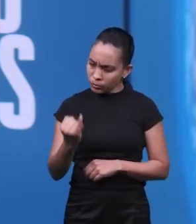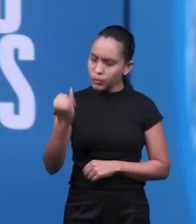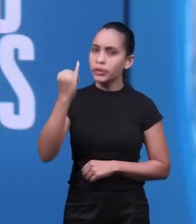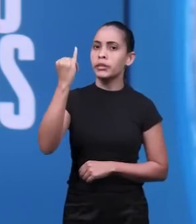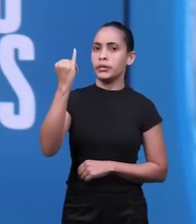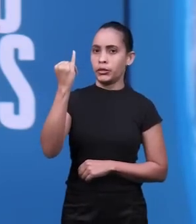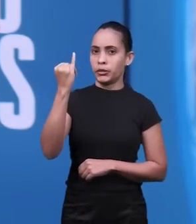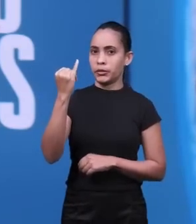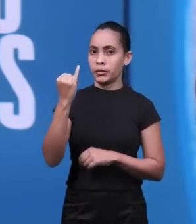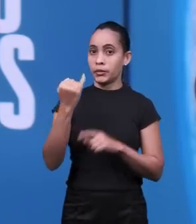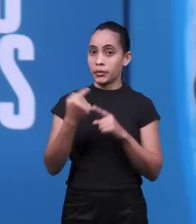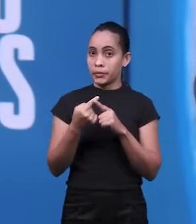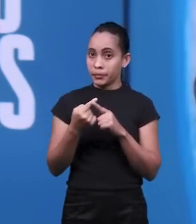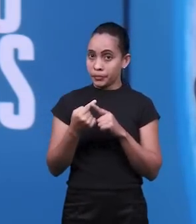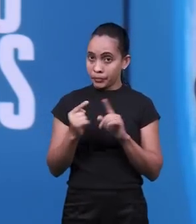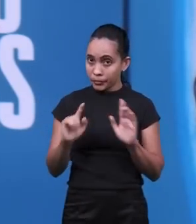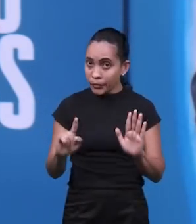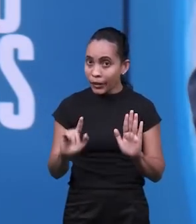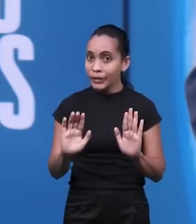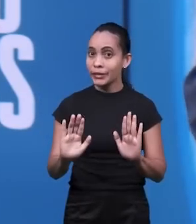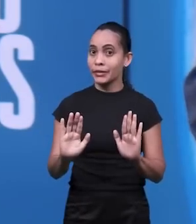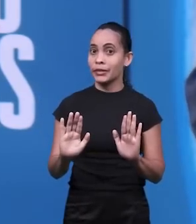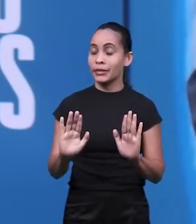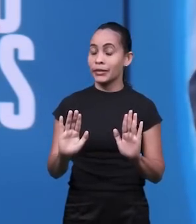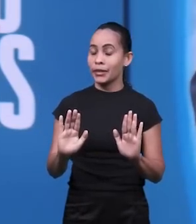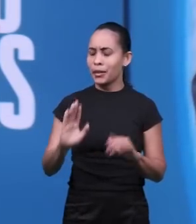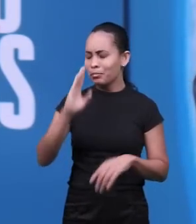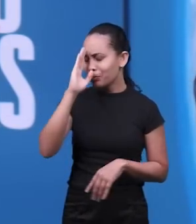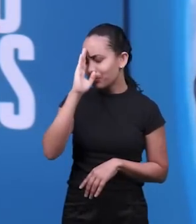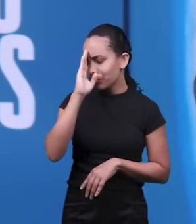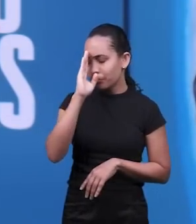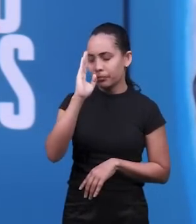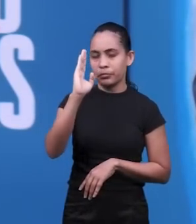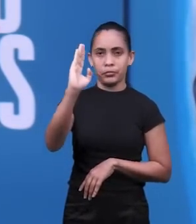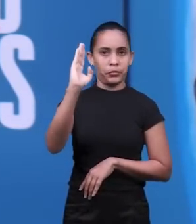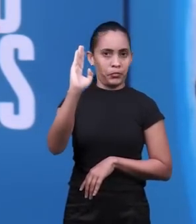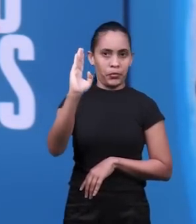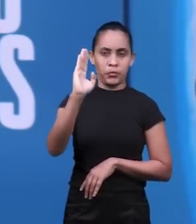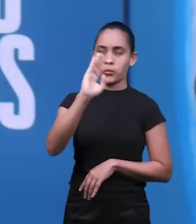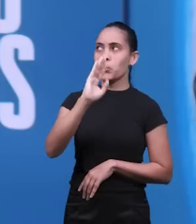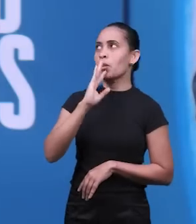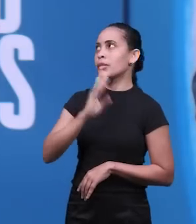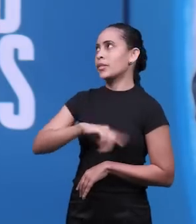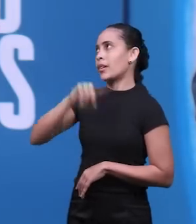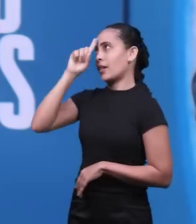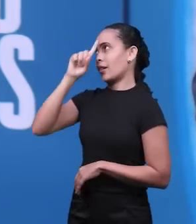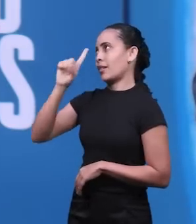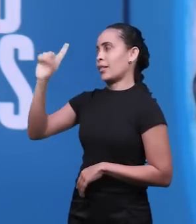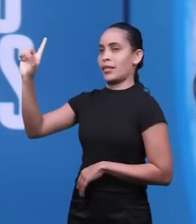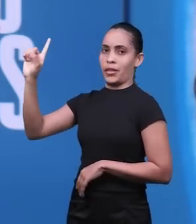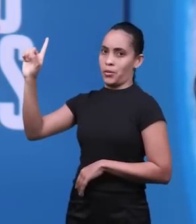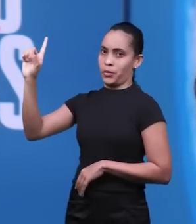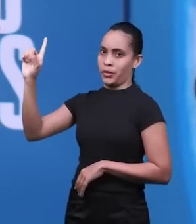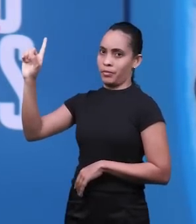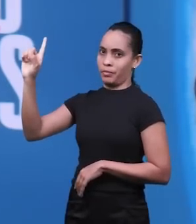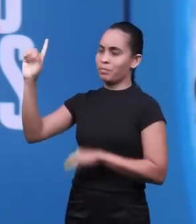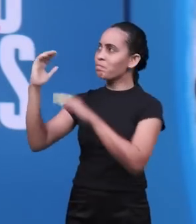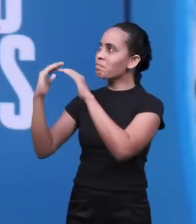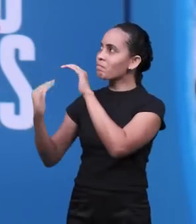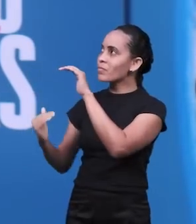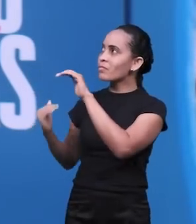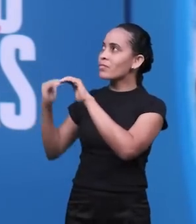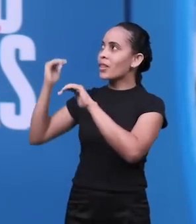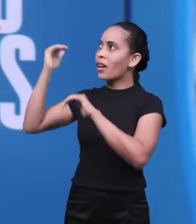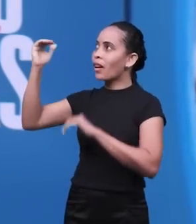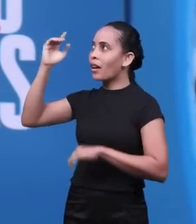acadêmica, mas é essencial conhecer a ciência mais elevada. Existe uma